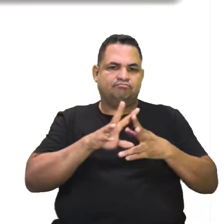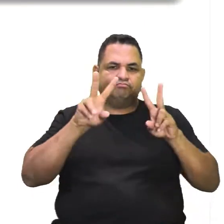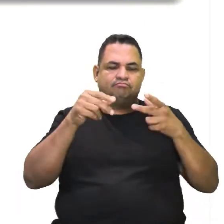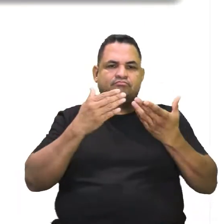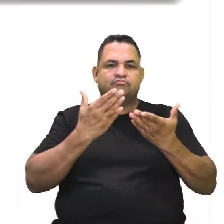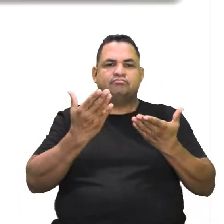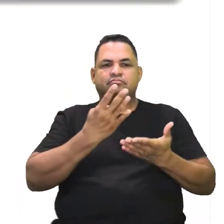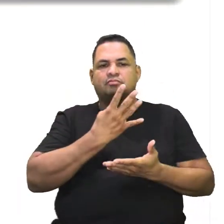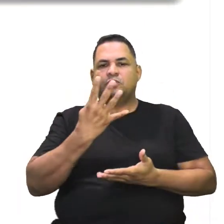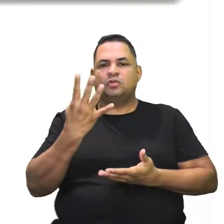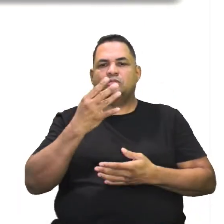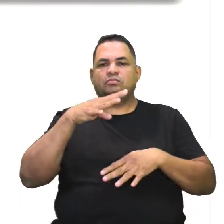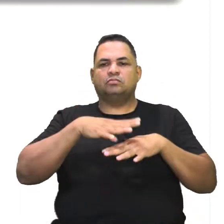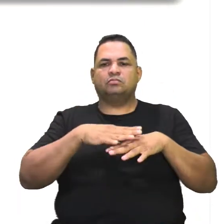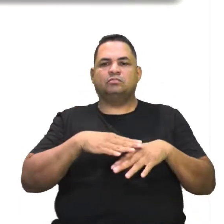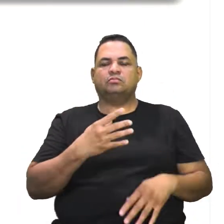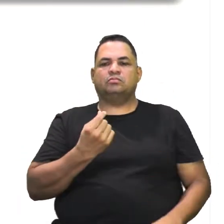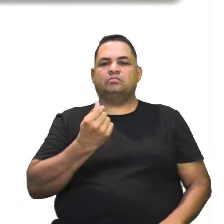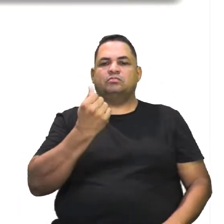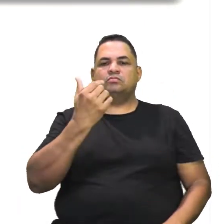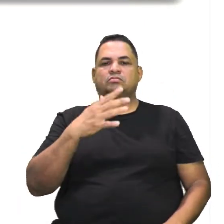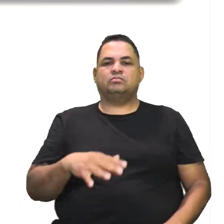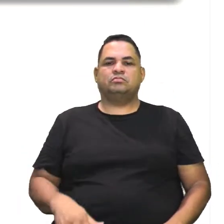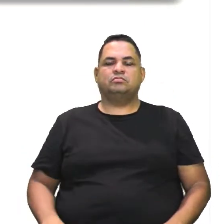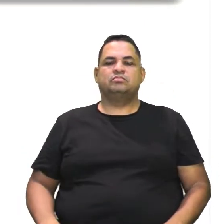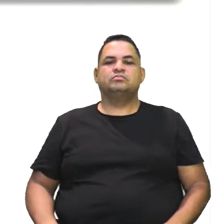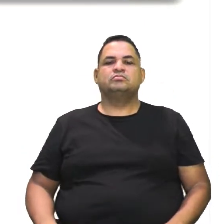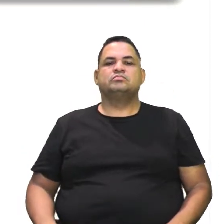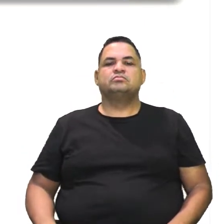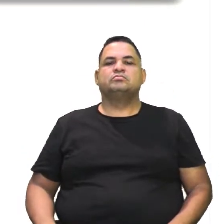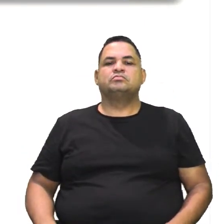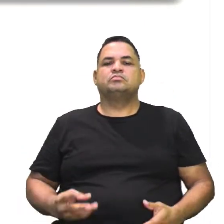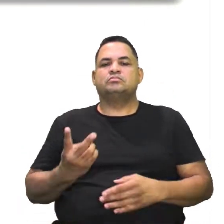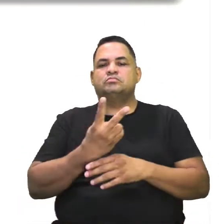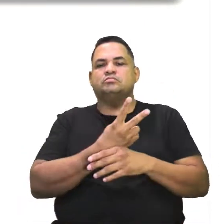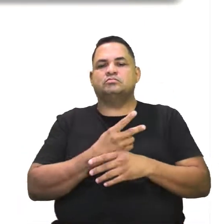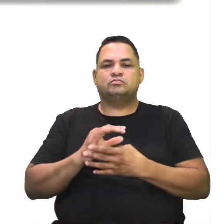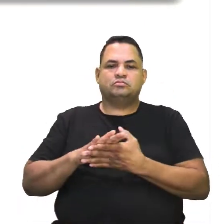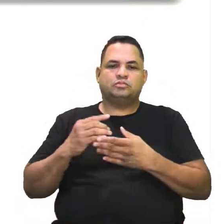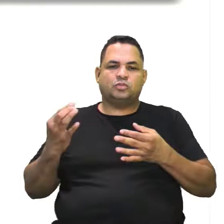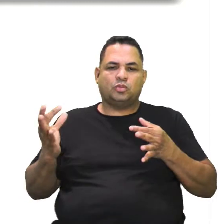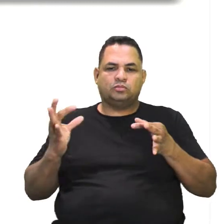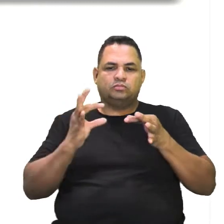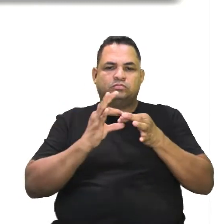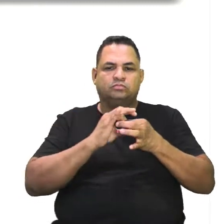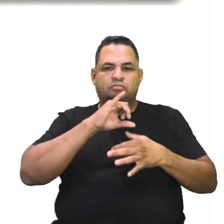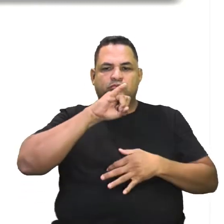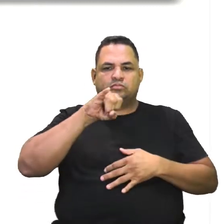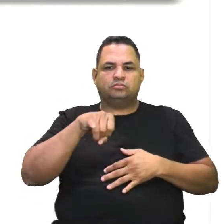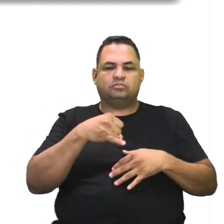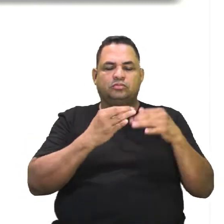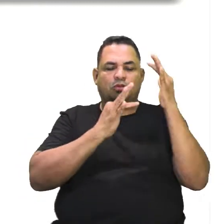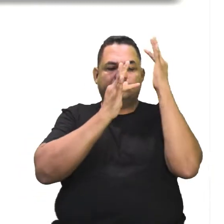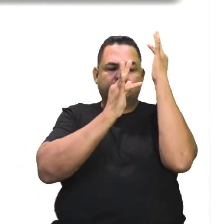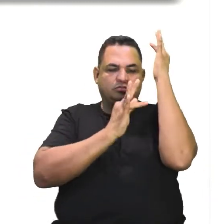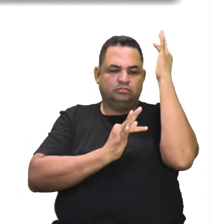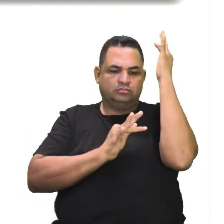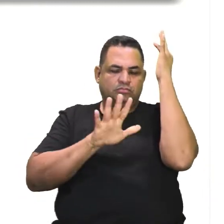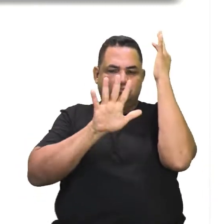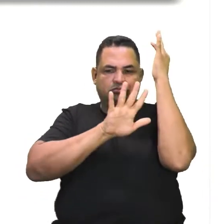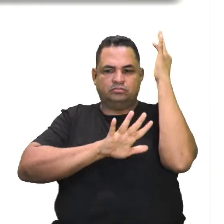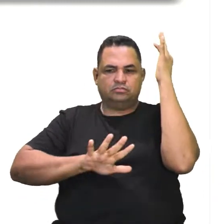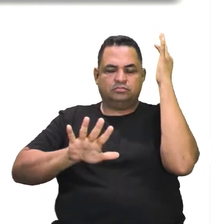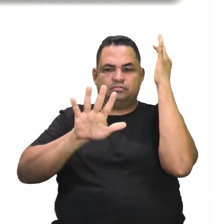vem com a parte 4 da matemática financeira, onde a gente busca agora uma conexão entre os juros e as